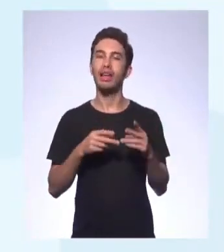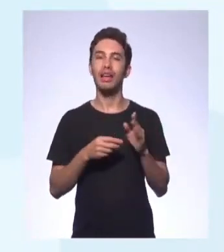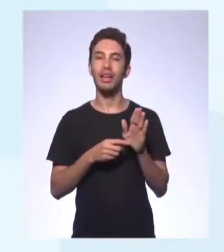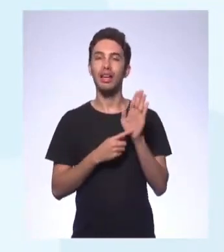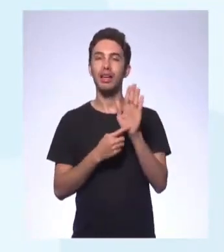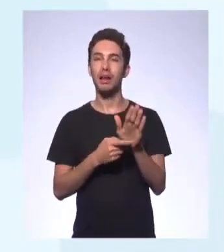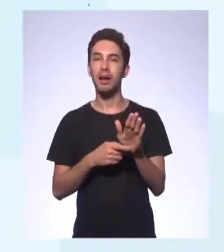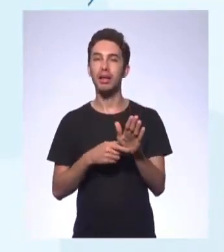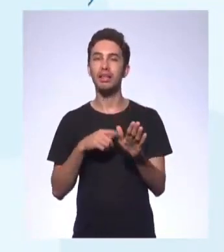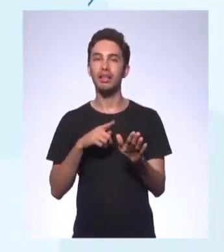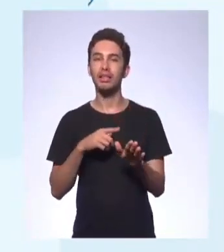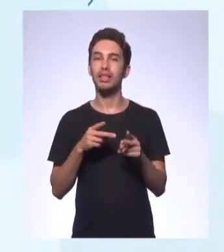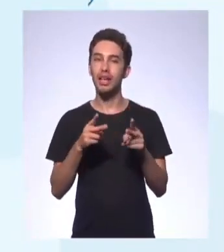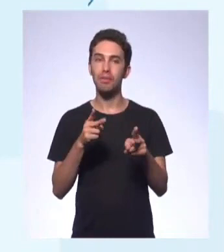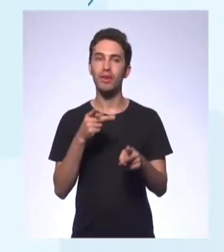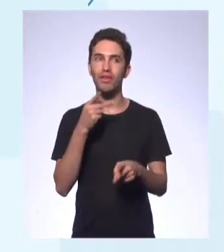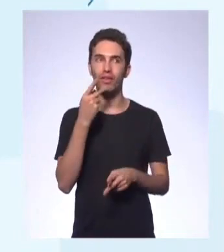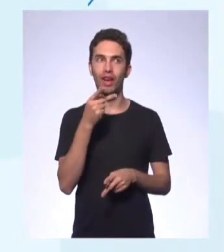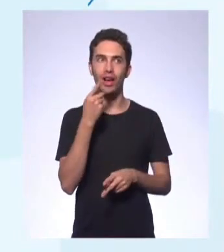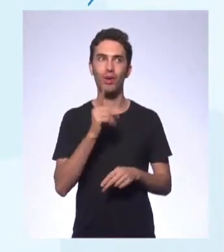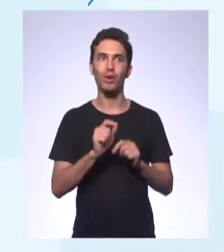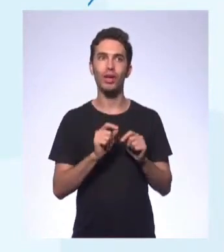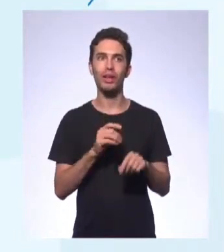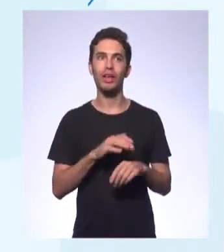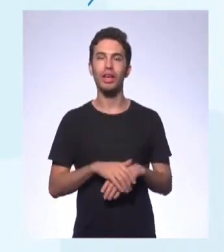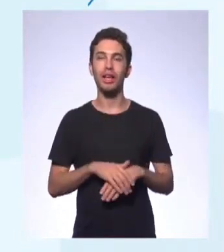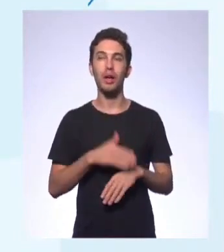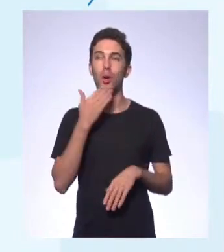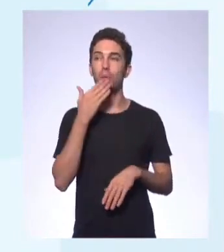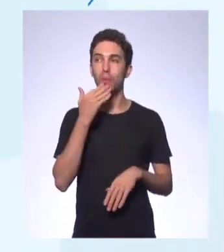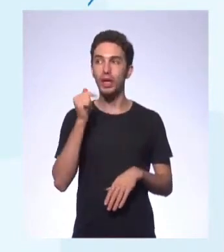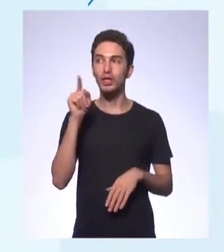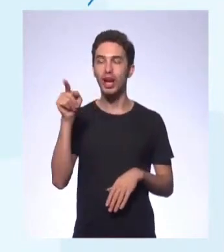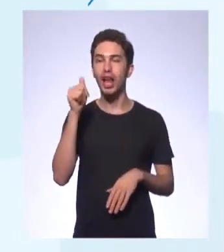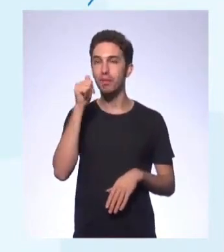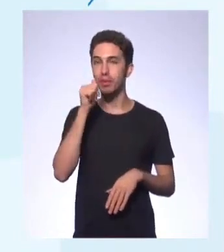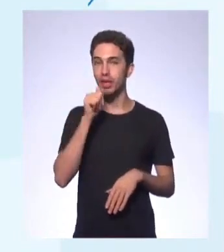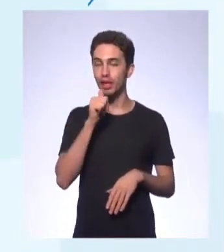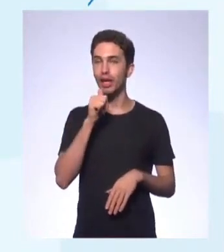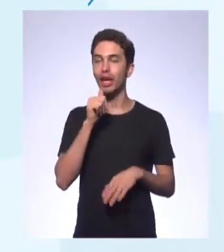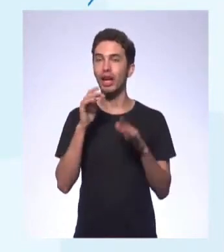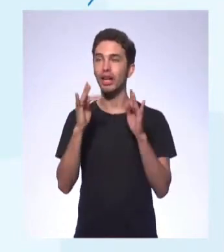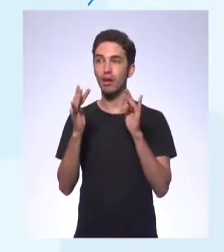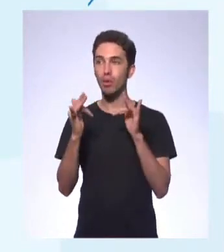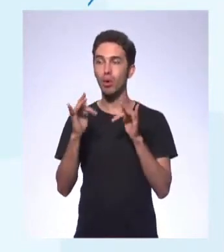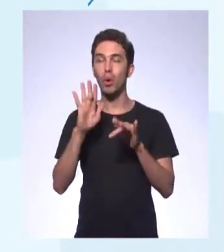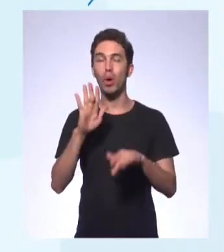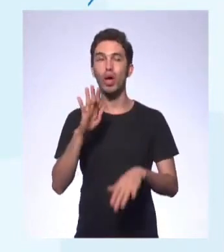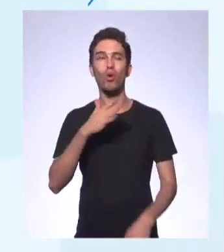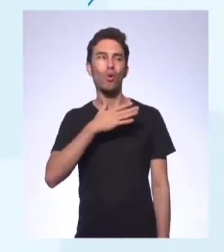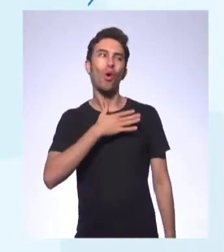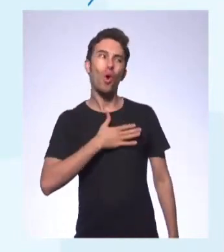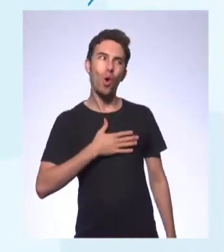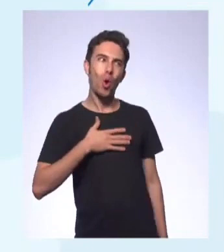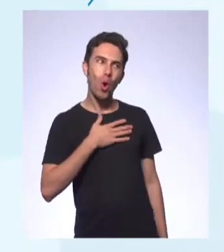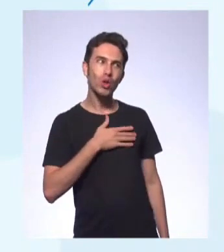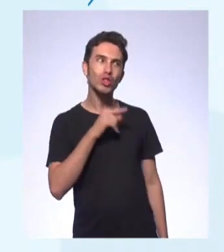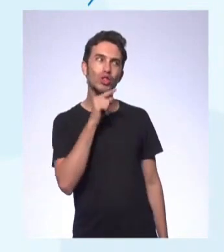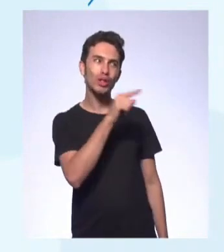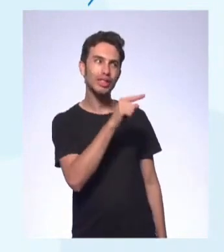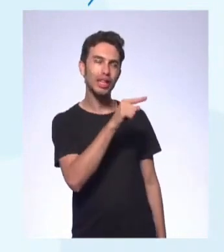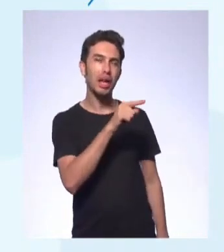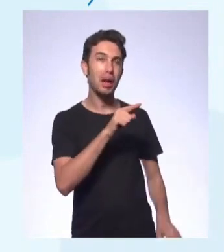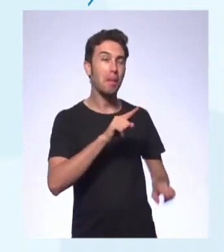para vocês. Os meninos, às vezes, pediu a menina namoro, ela fala assim, gosto de você, mas como amigo. Depois que falou